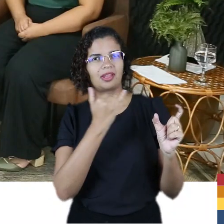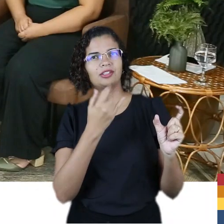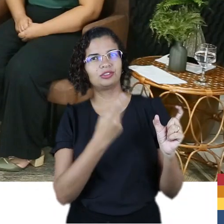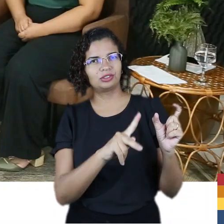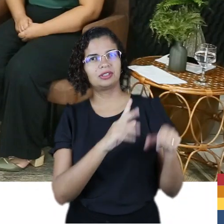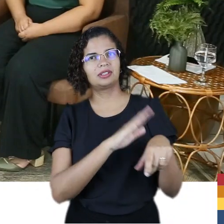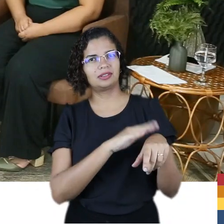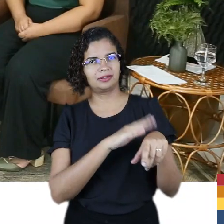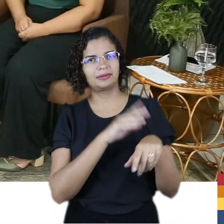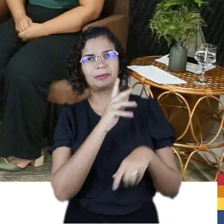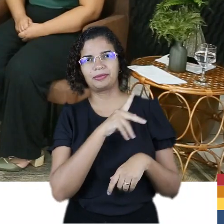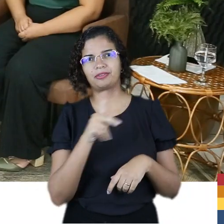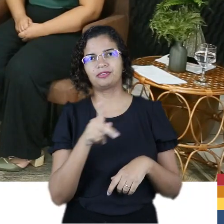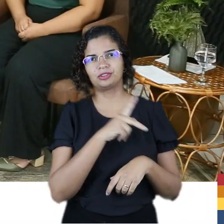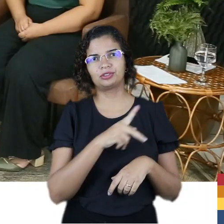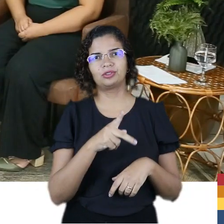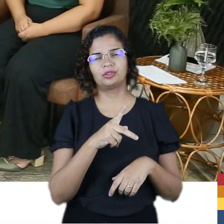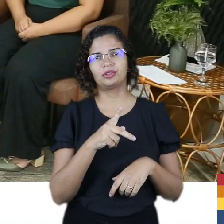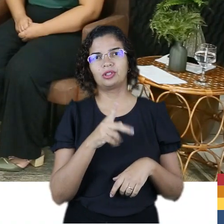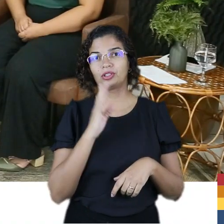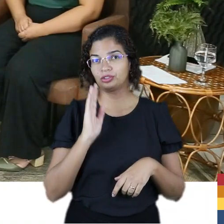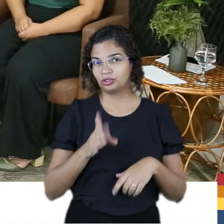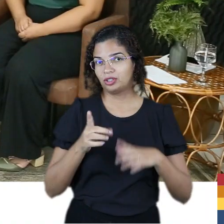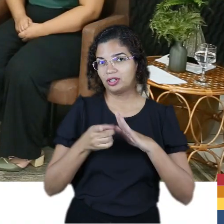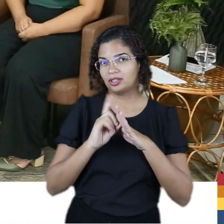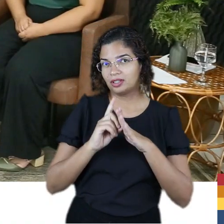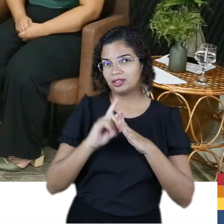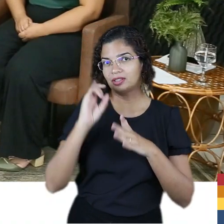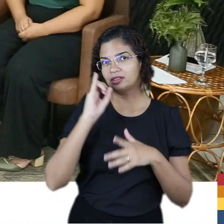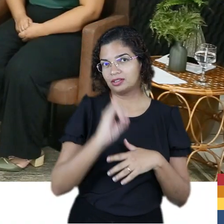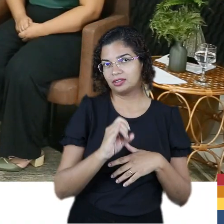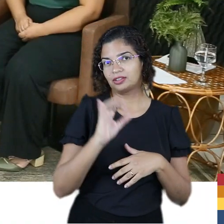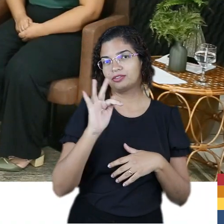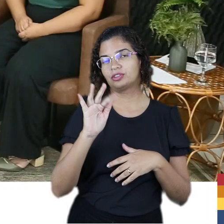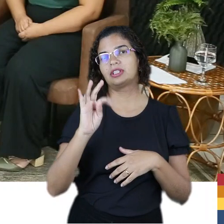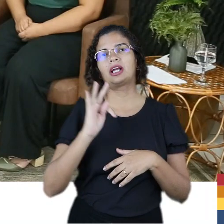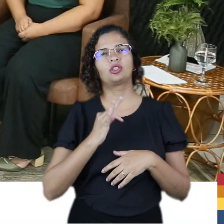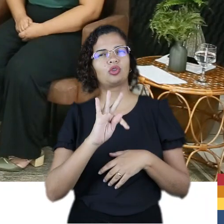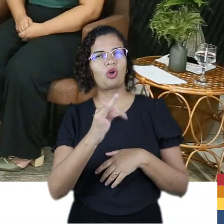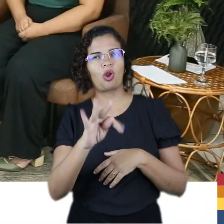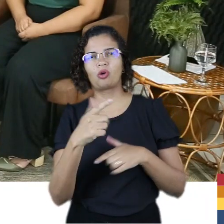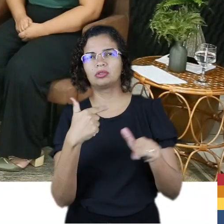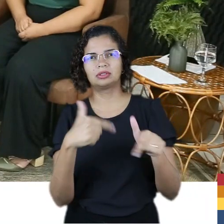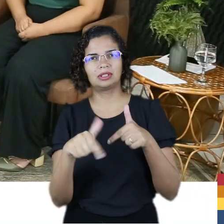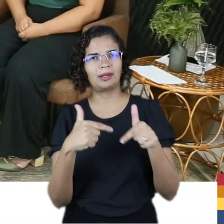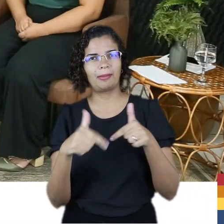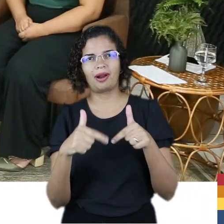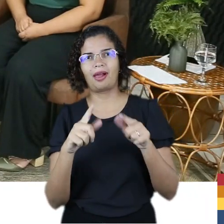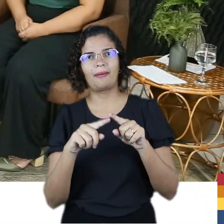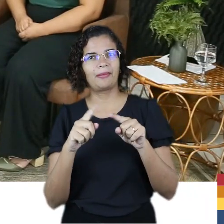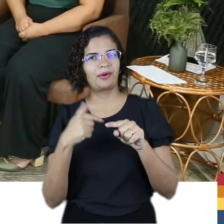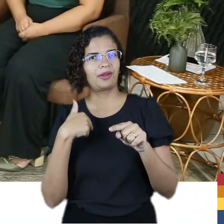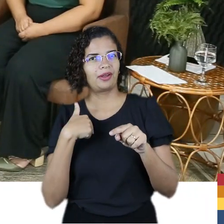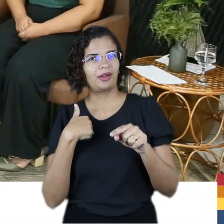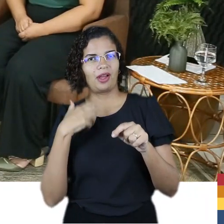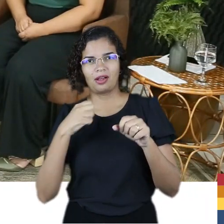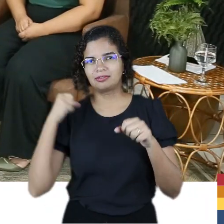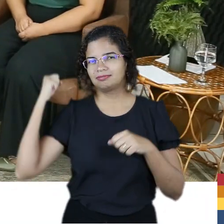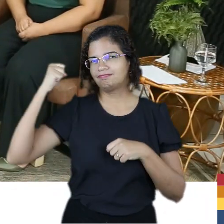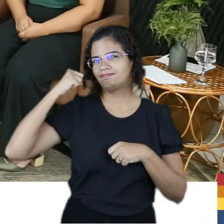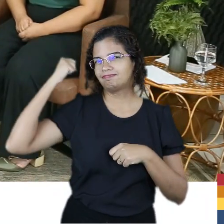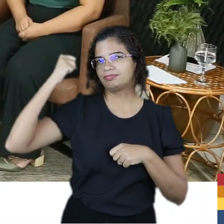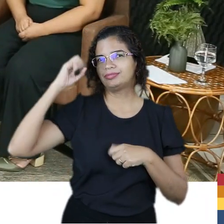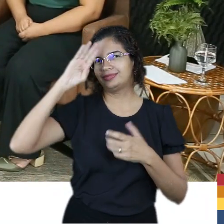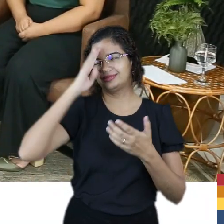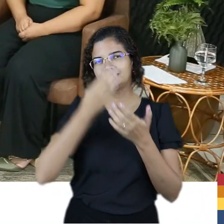sobre o itinerário de educação profissional e tecnológica eu sou muito suspeita para falar né porque eu sou uma árdua defensora do ensino médio integrado a educação profissional e